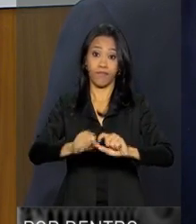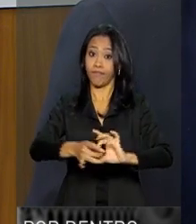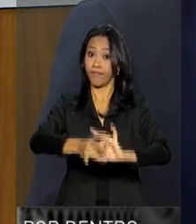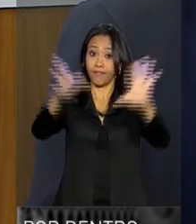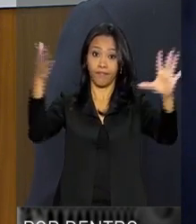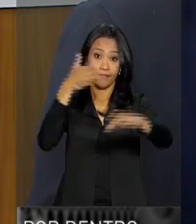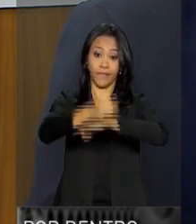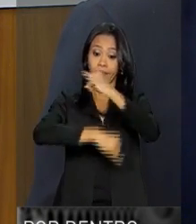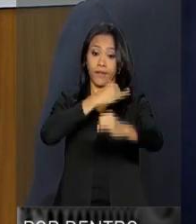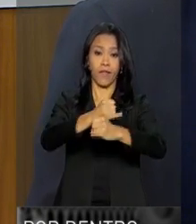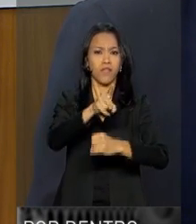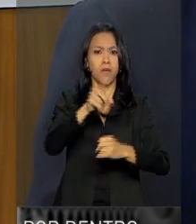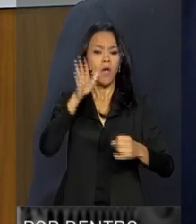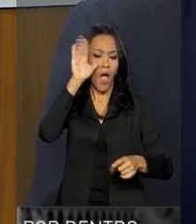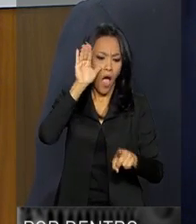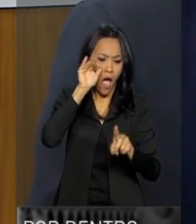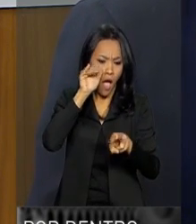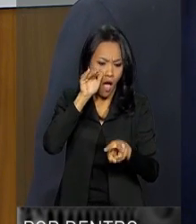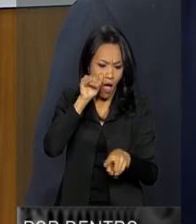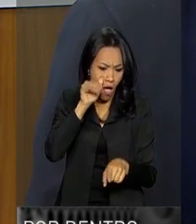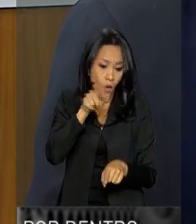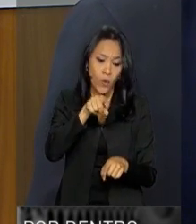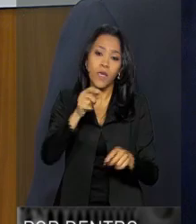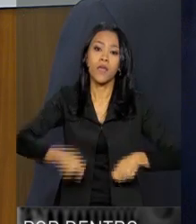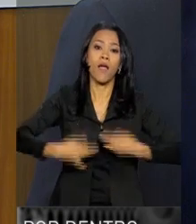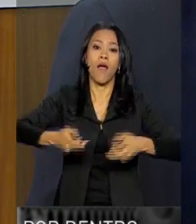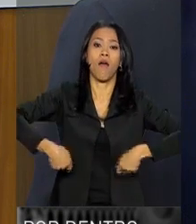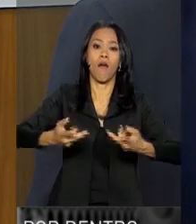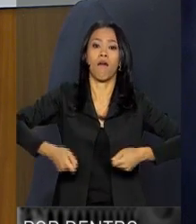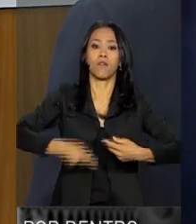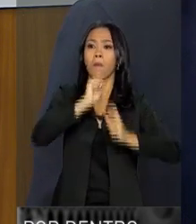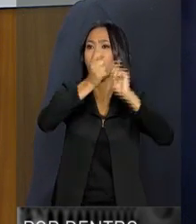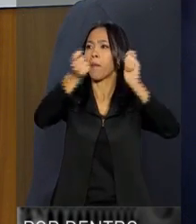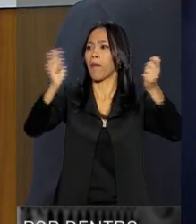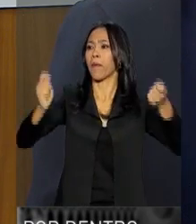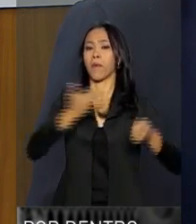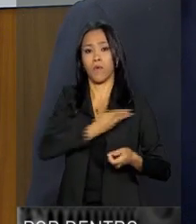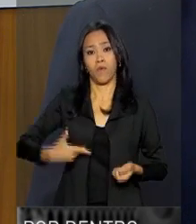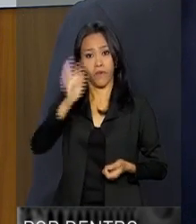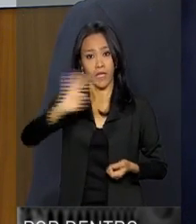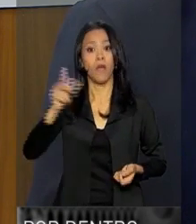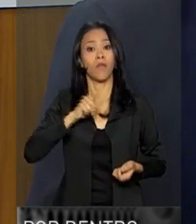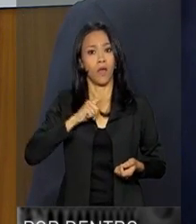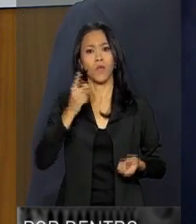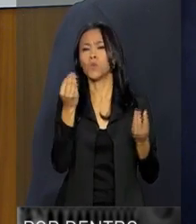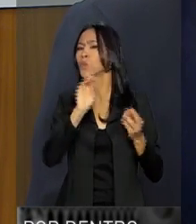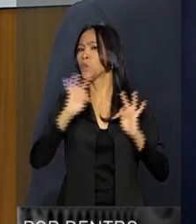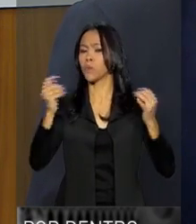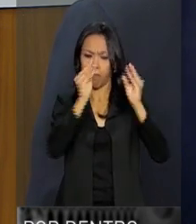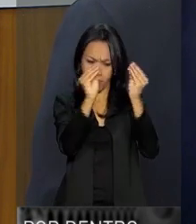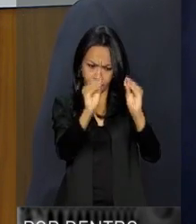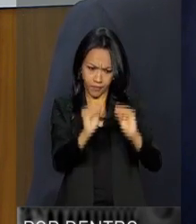todas as despesas de custeio do governo federal nós também divulgamos o painel de preços onde qualquer cidadão pode